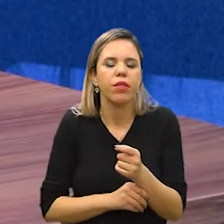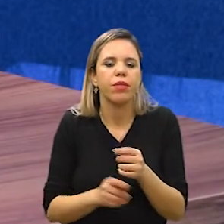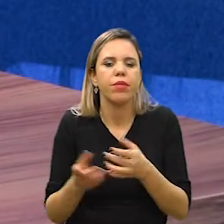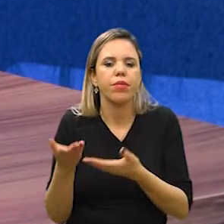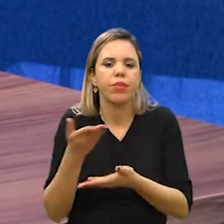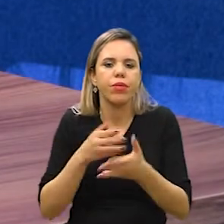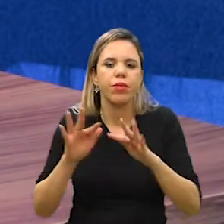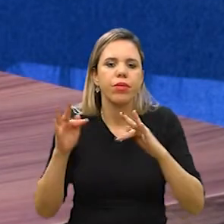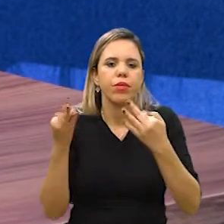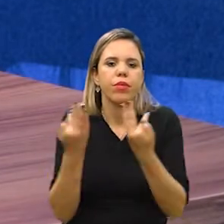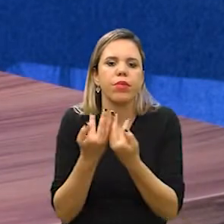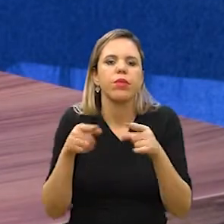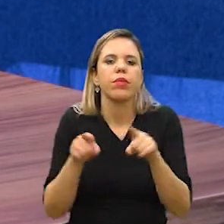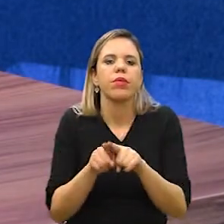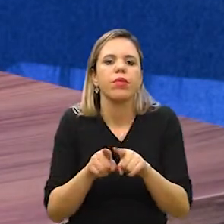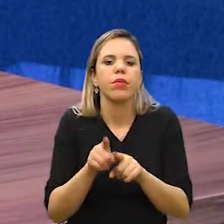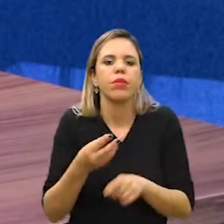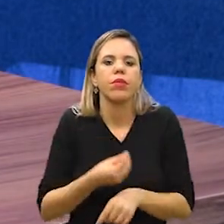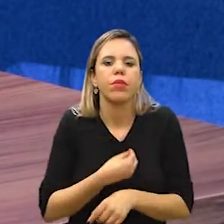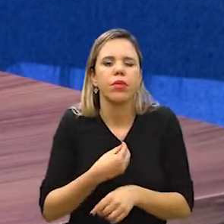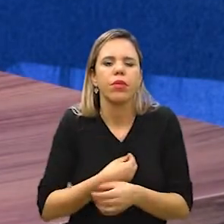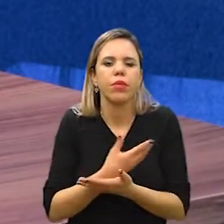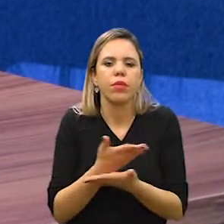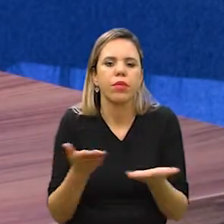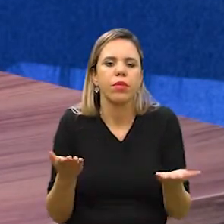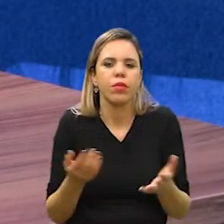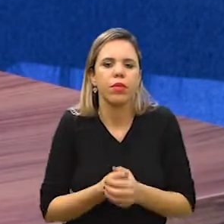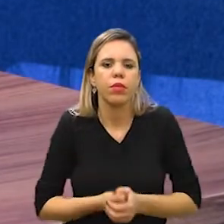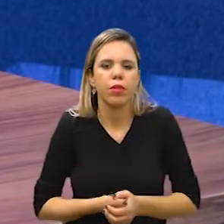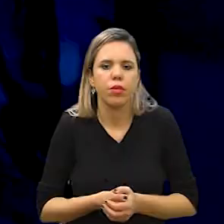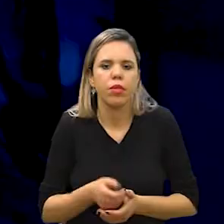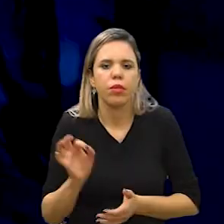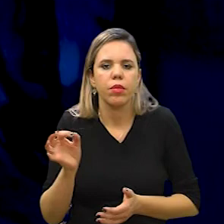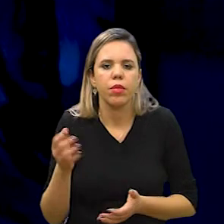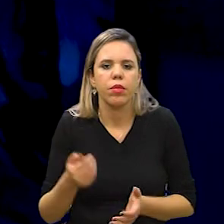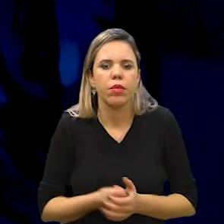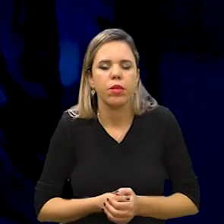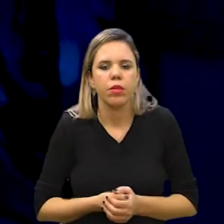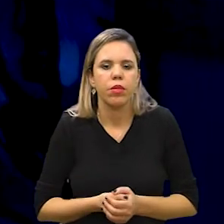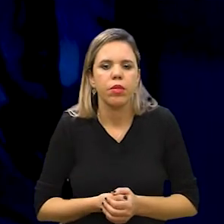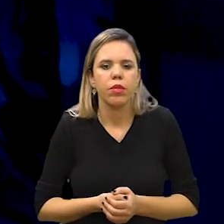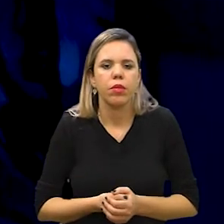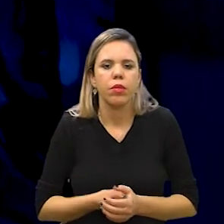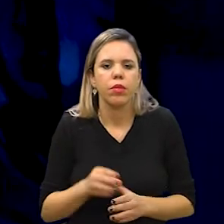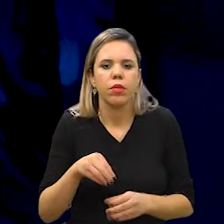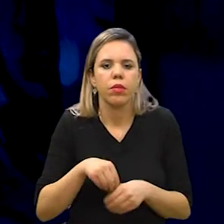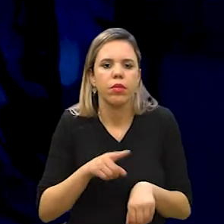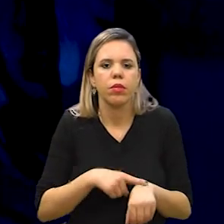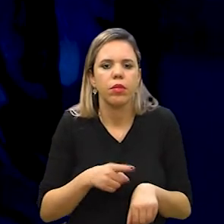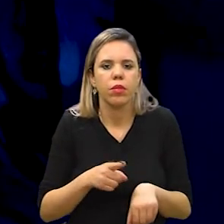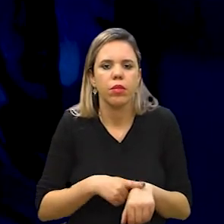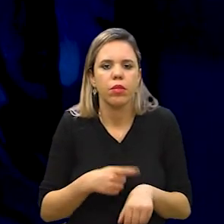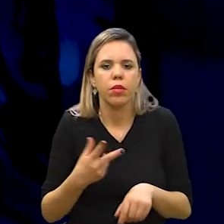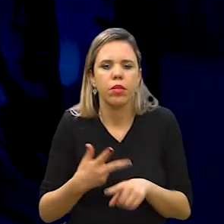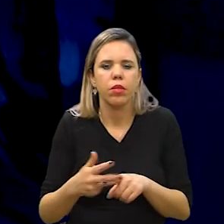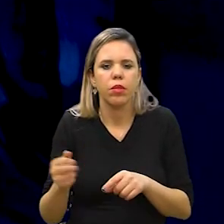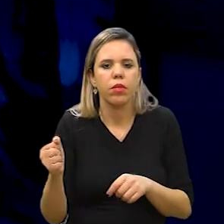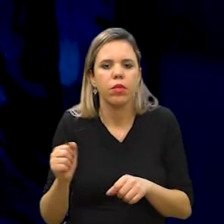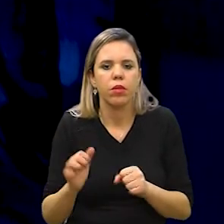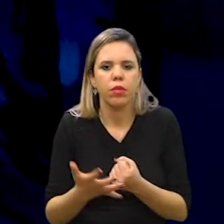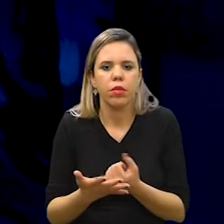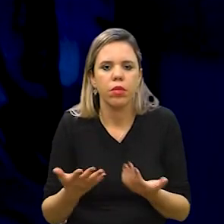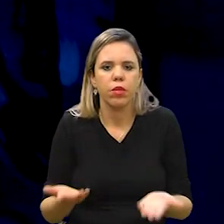do negócio, da relação familiar e também do modo de vida de vocês. Certo, certo. Bom, dentro disso, no momento nós estamos